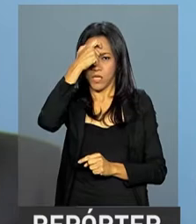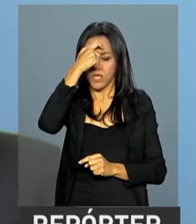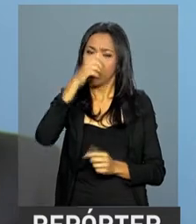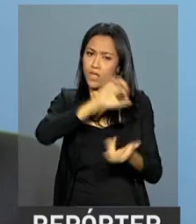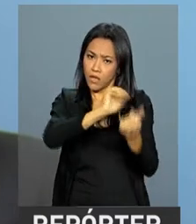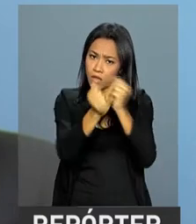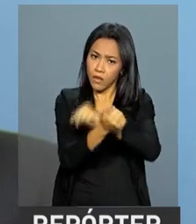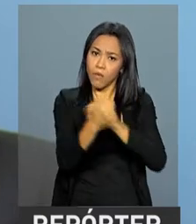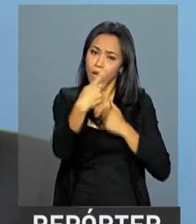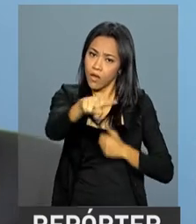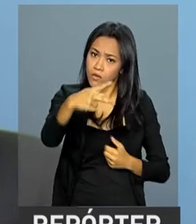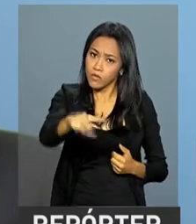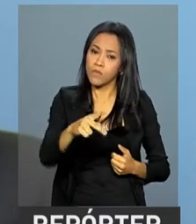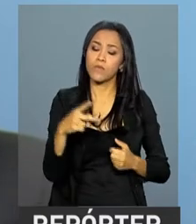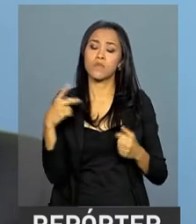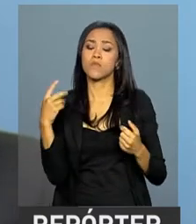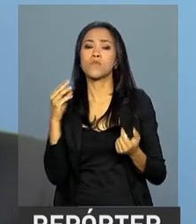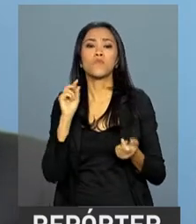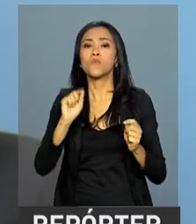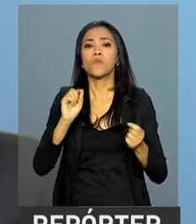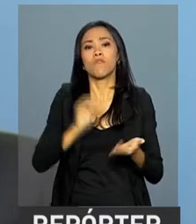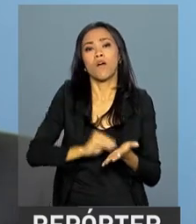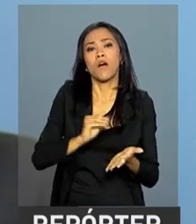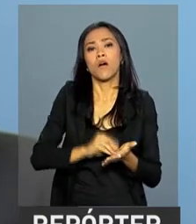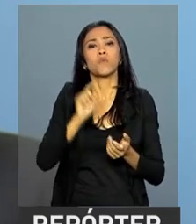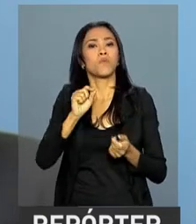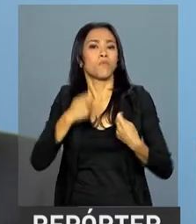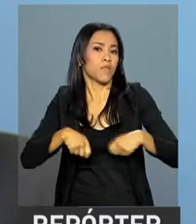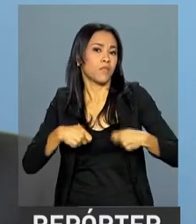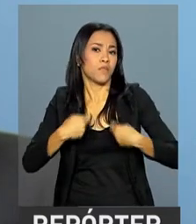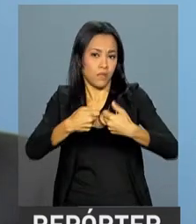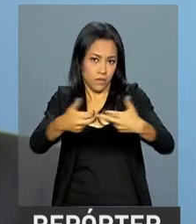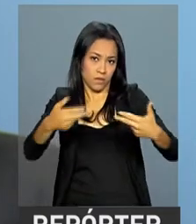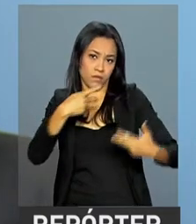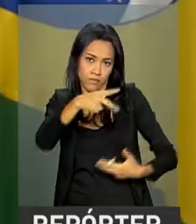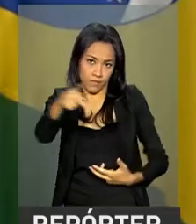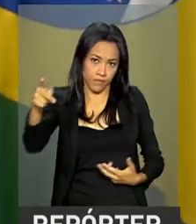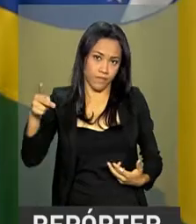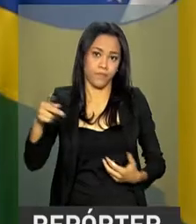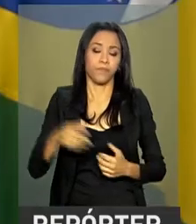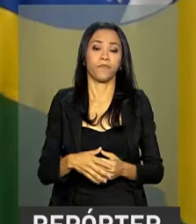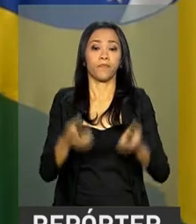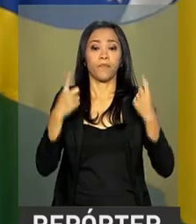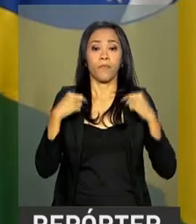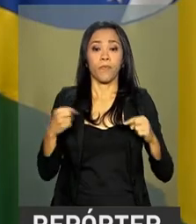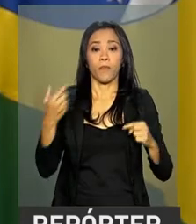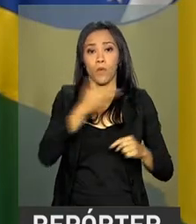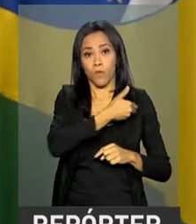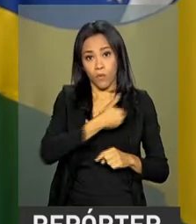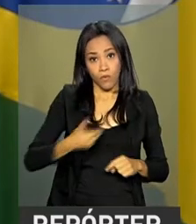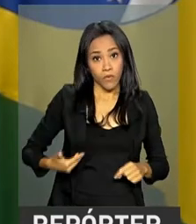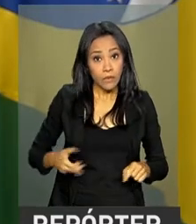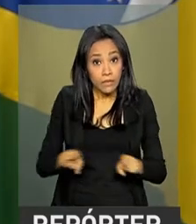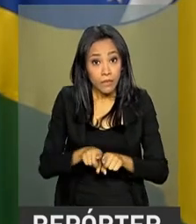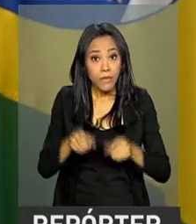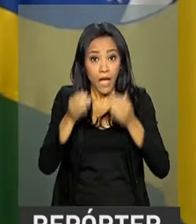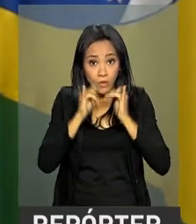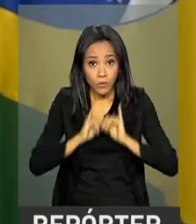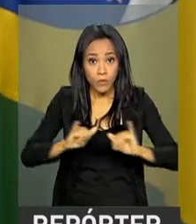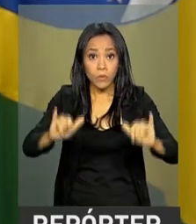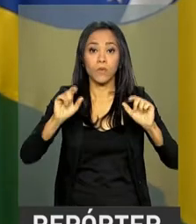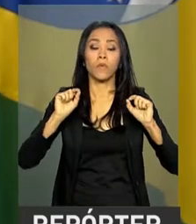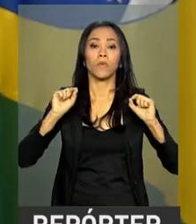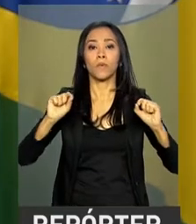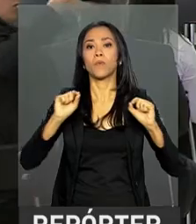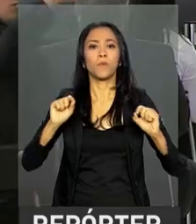negócio além da oferta de condições especiais para o acesso dos débitos o governo também anunciou a expansão do programa